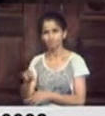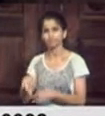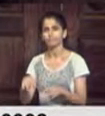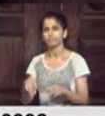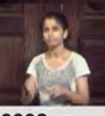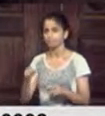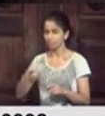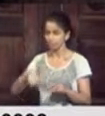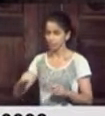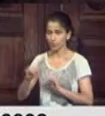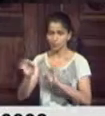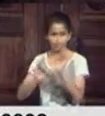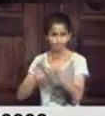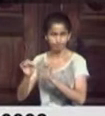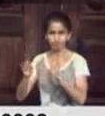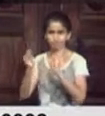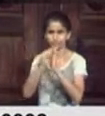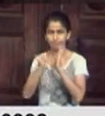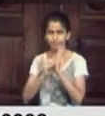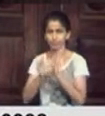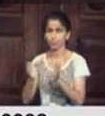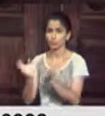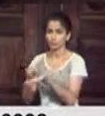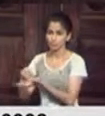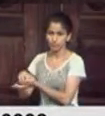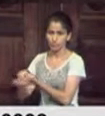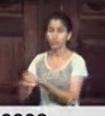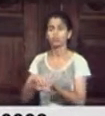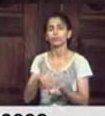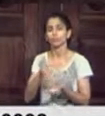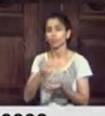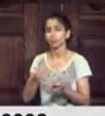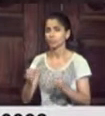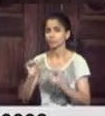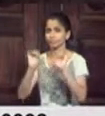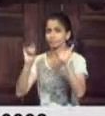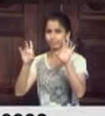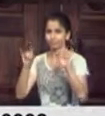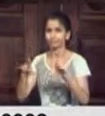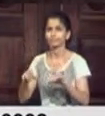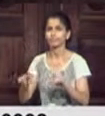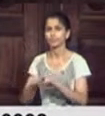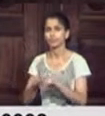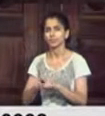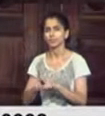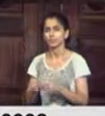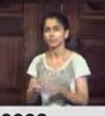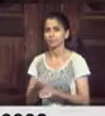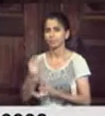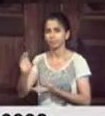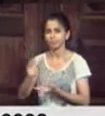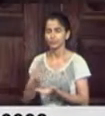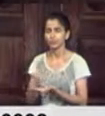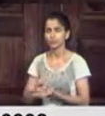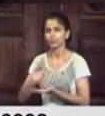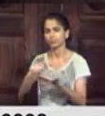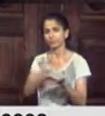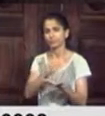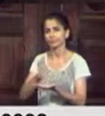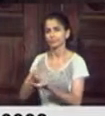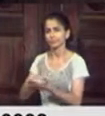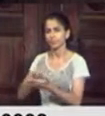bom, porque permite que nós tenhamos uma discussão sobre dados reais e não sobre dados absolutamente